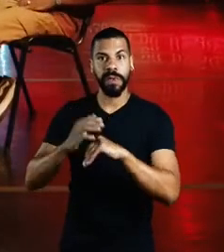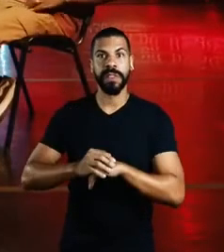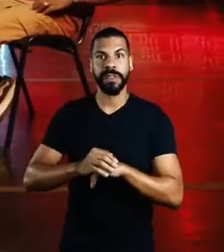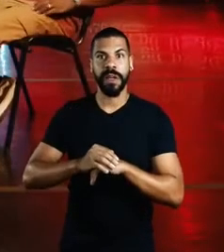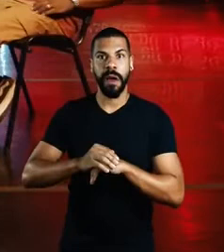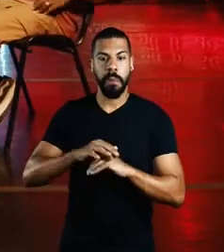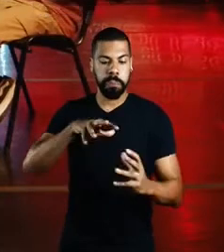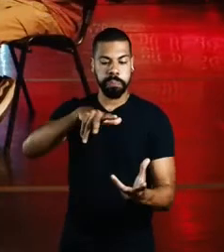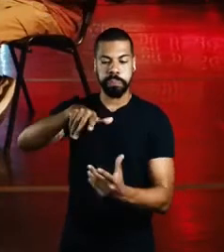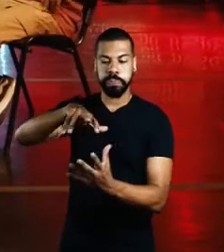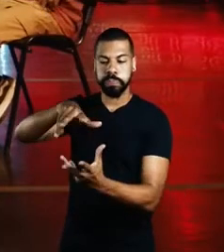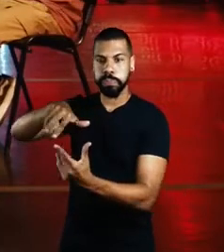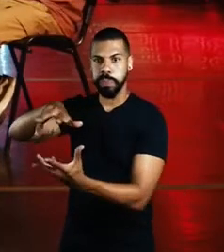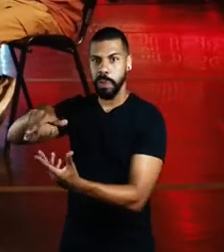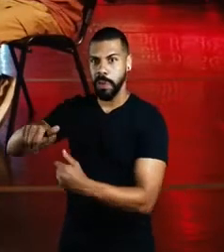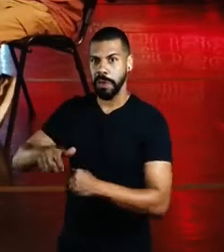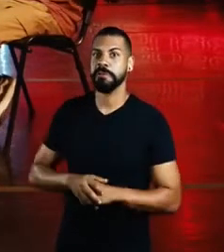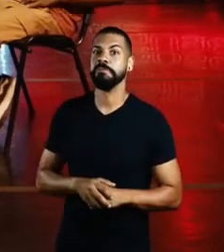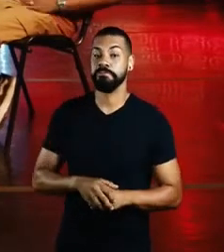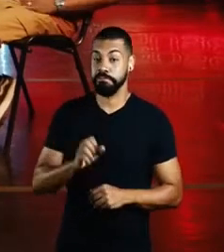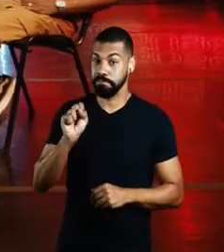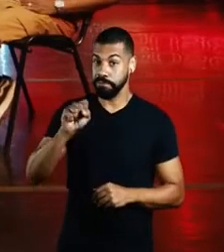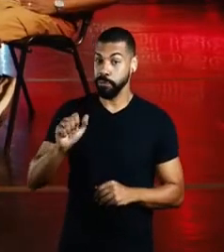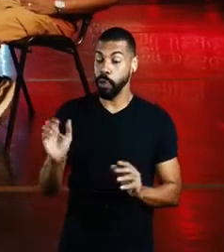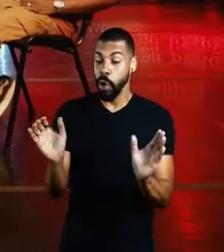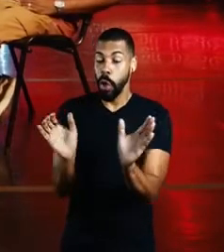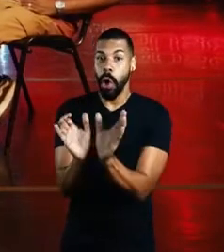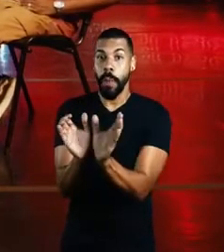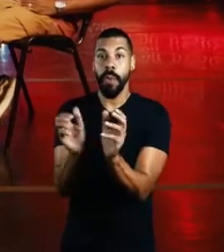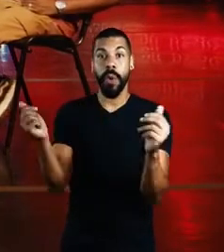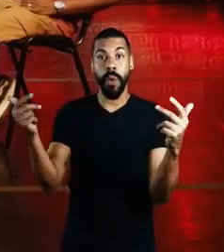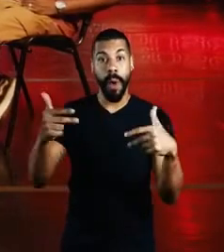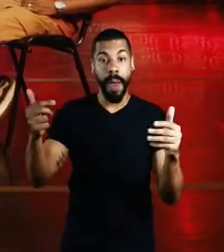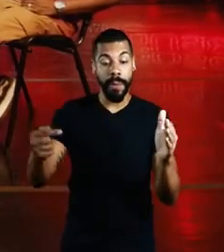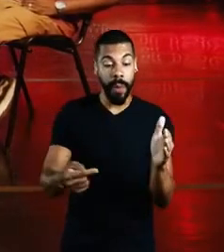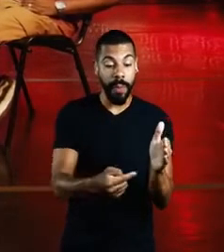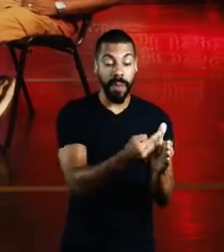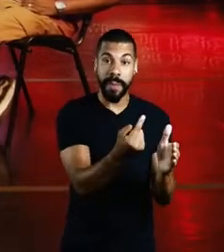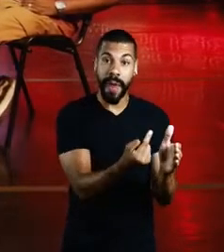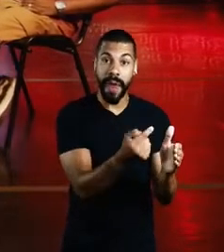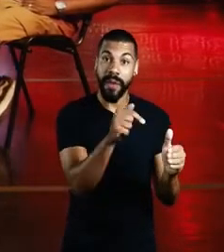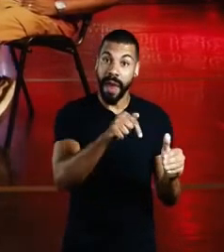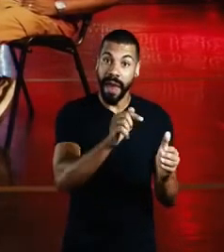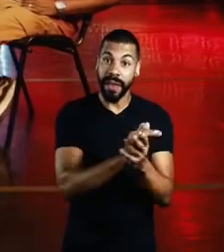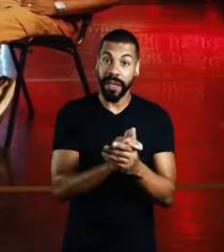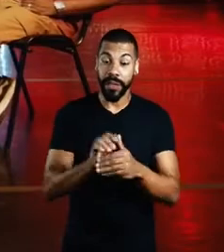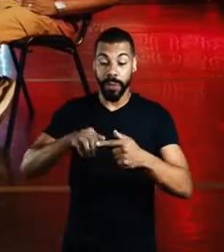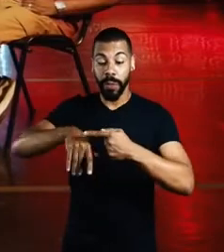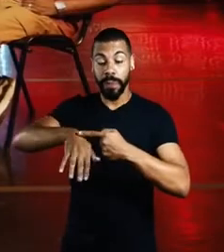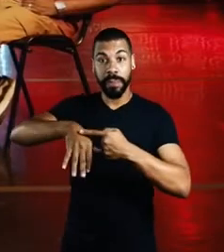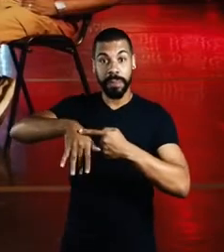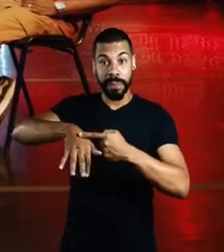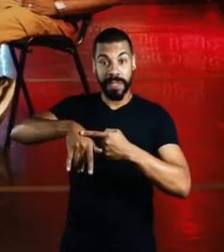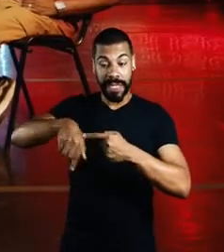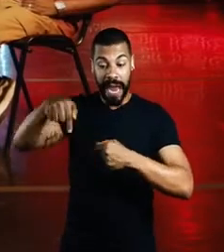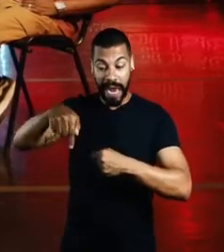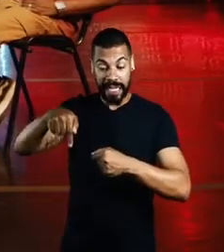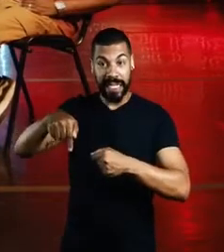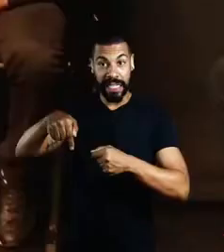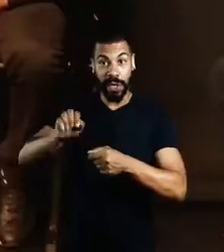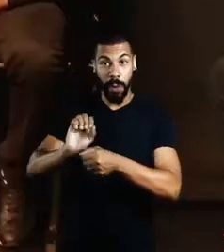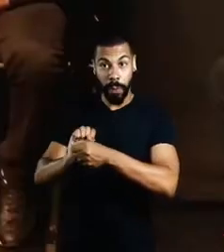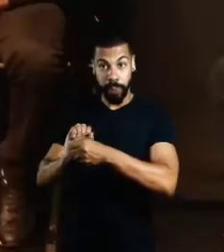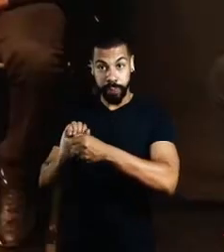entendeu? A Seta, a Chantecler, a Clube do Rap nasceu o primeiro aqui. Clube do Rap. Sim, foi aqui no Bixiga. Então, esse bairro aqui, ele